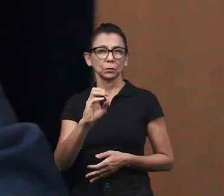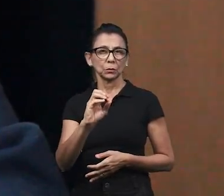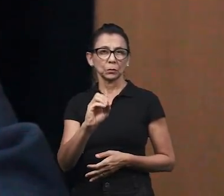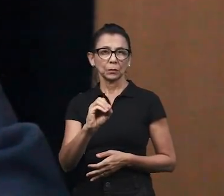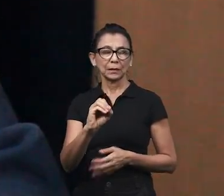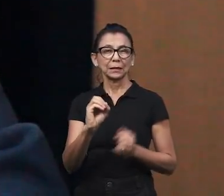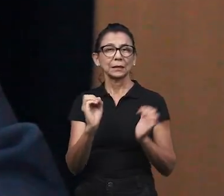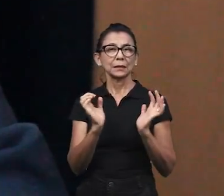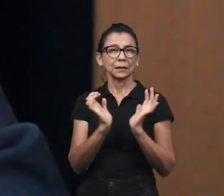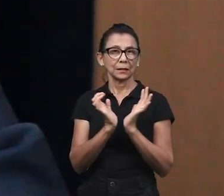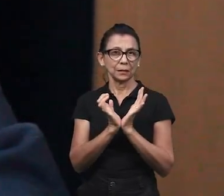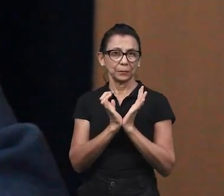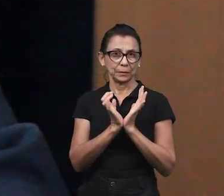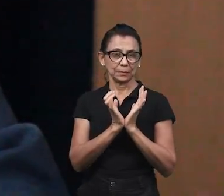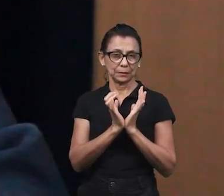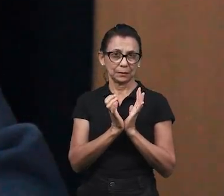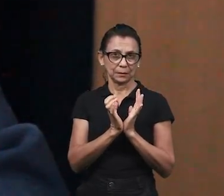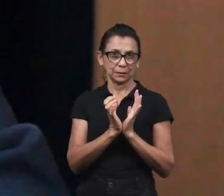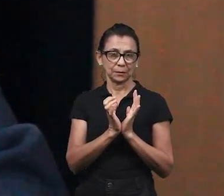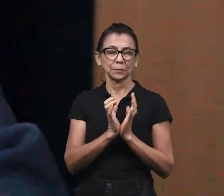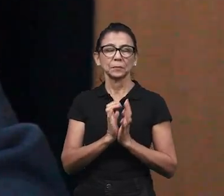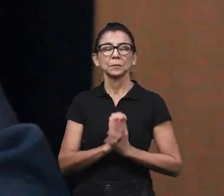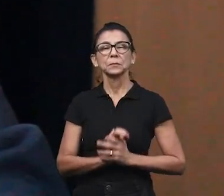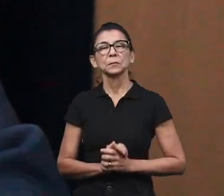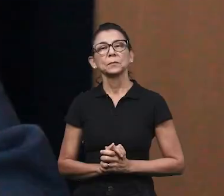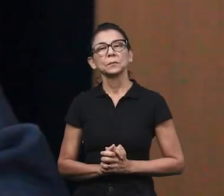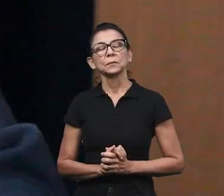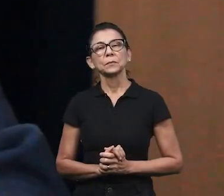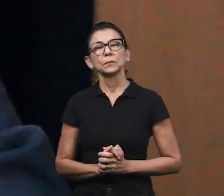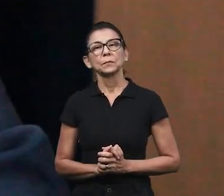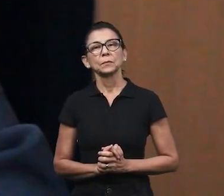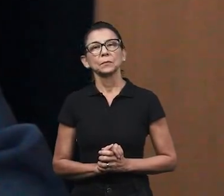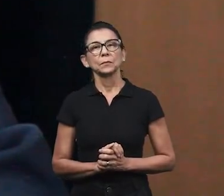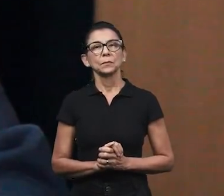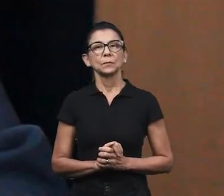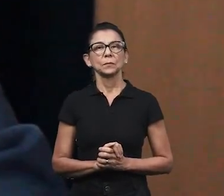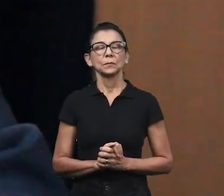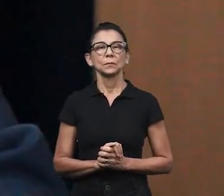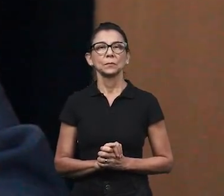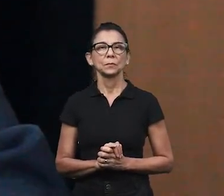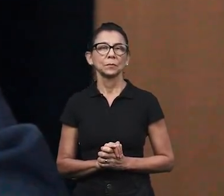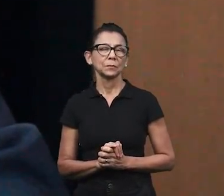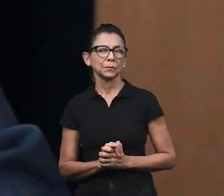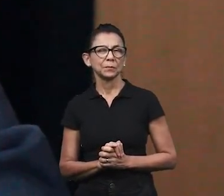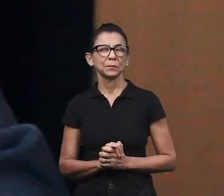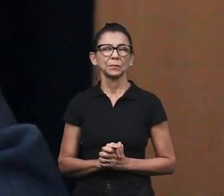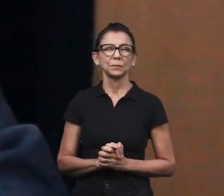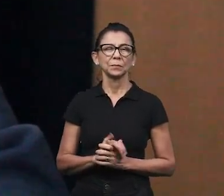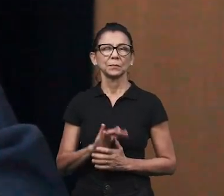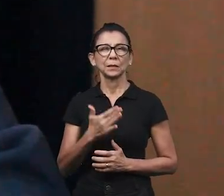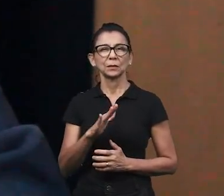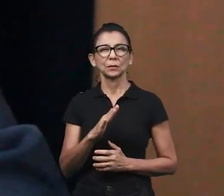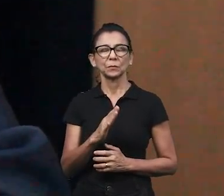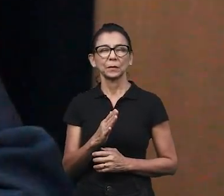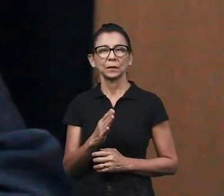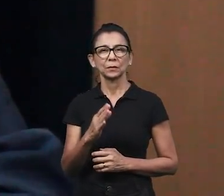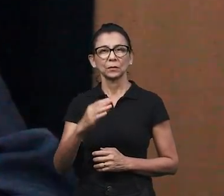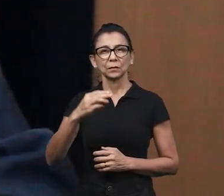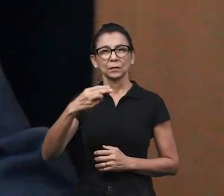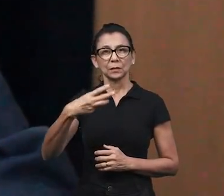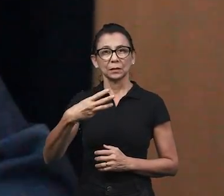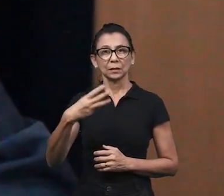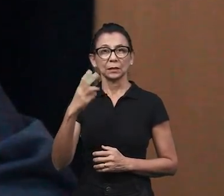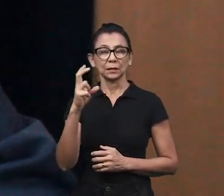equipes, sendo que essas 40 equipes, hoje mais ou menos em dia, devem funcionar umas 35 para